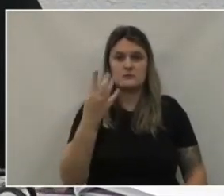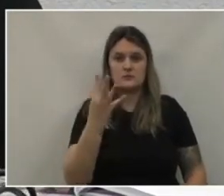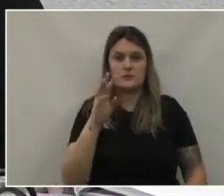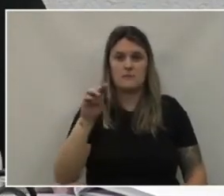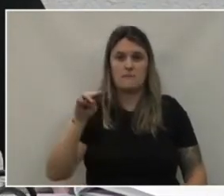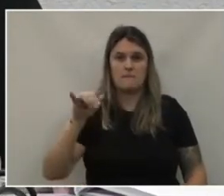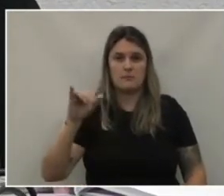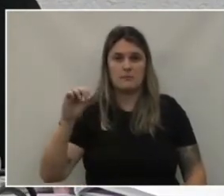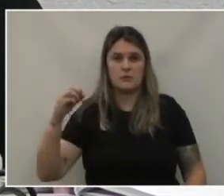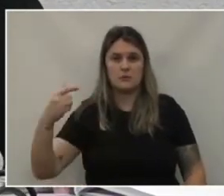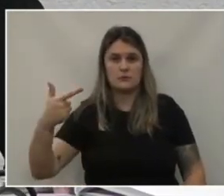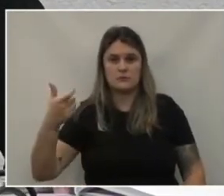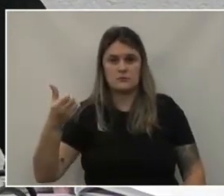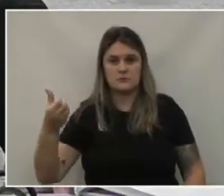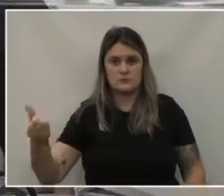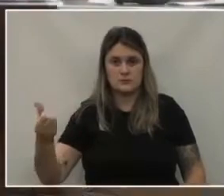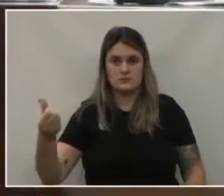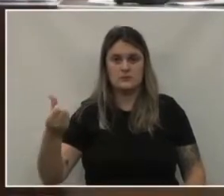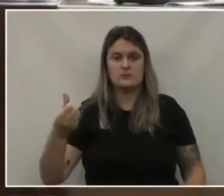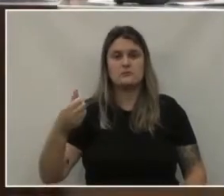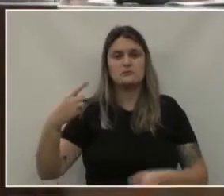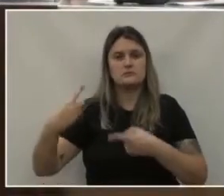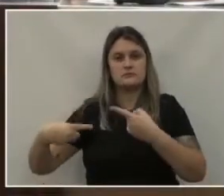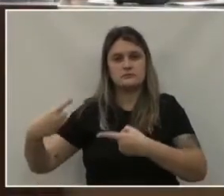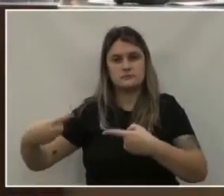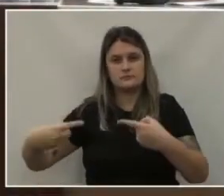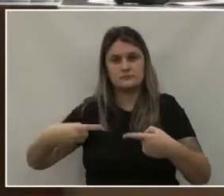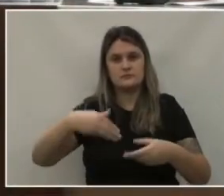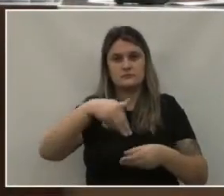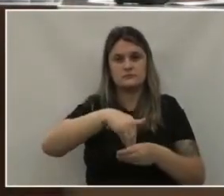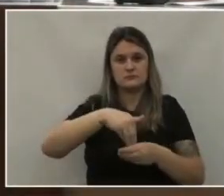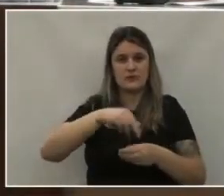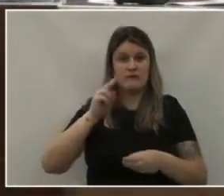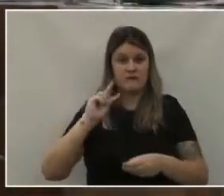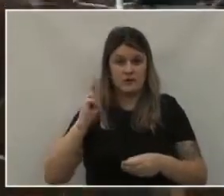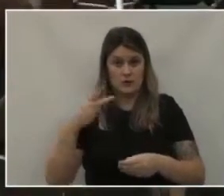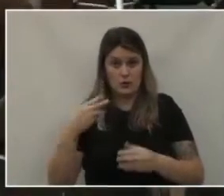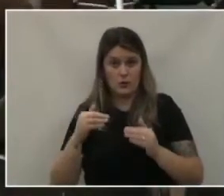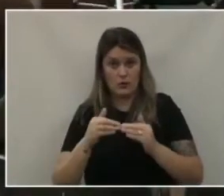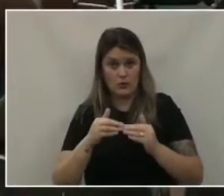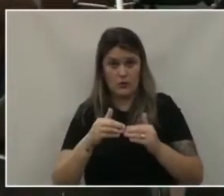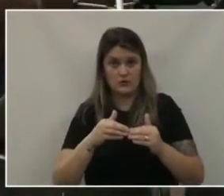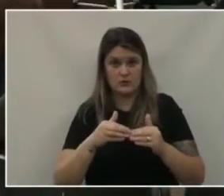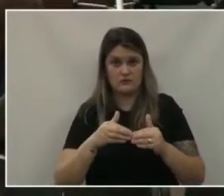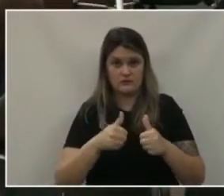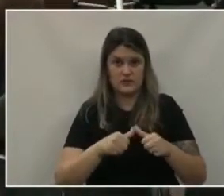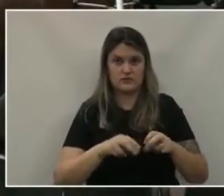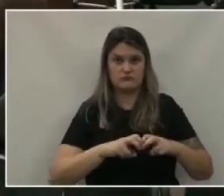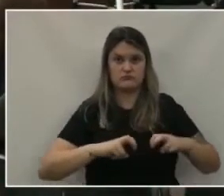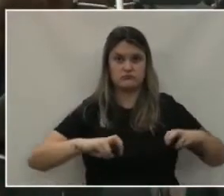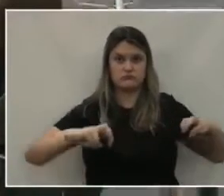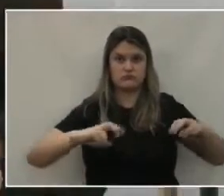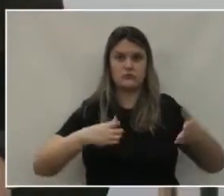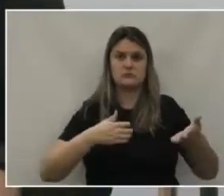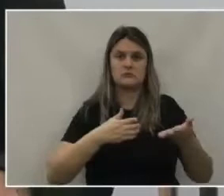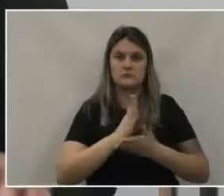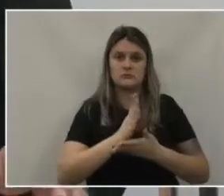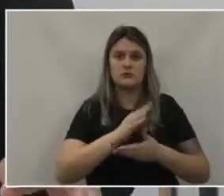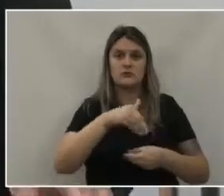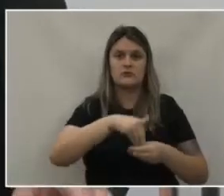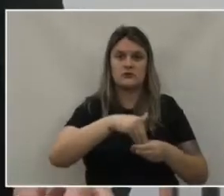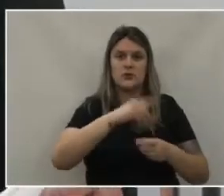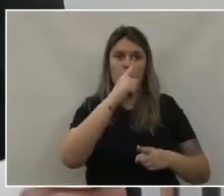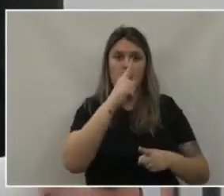de 2016. Em discussão, em votação, senhores vereadores que aprovam, permaneçam como estão. Aprovado em